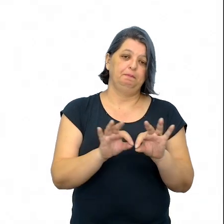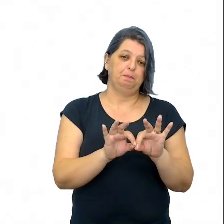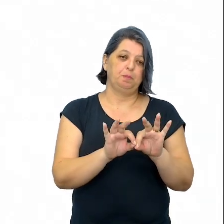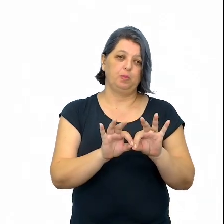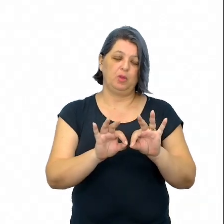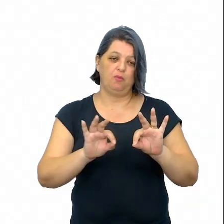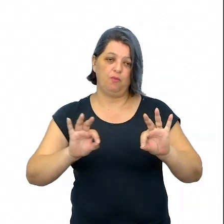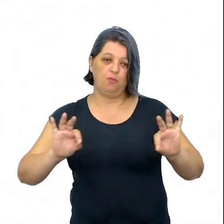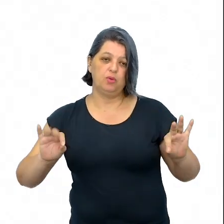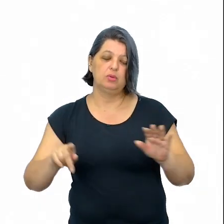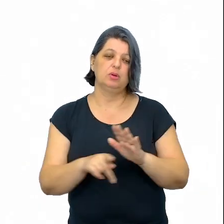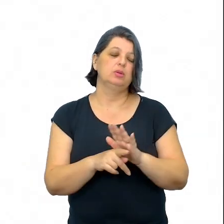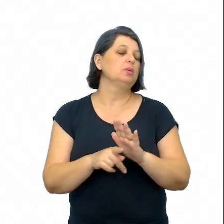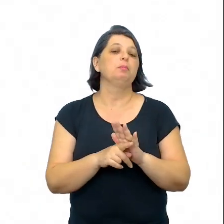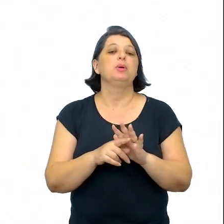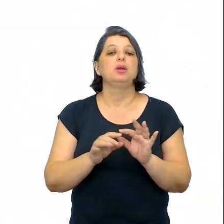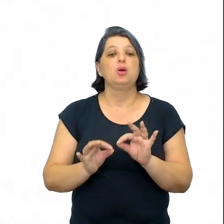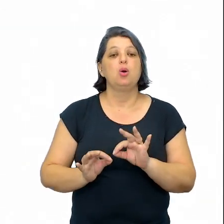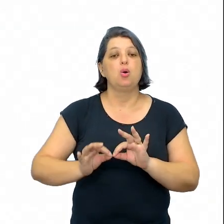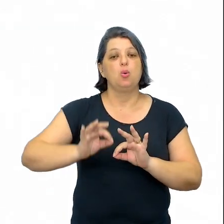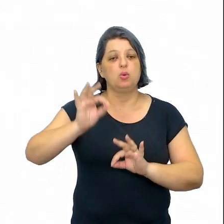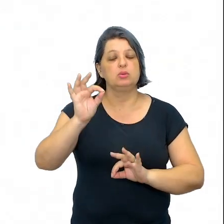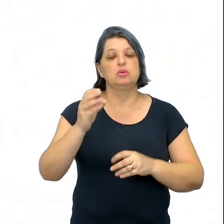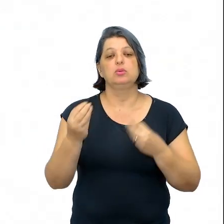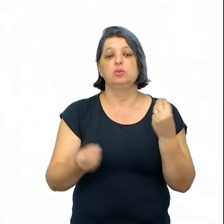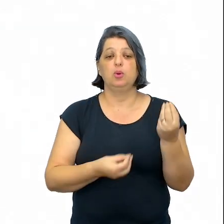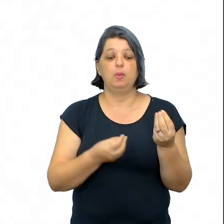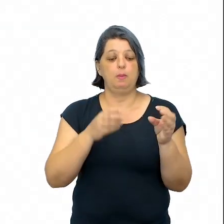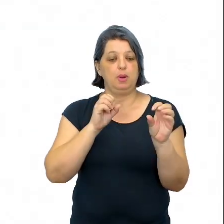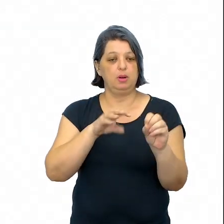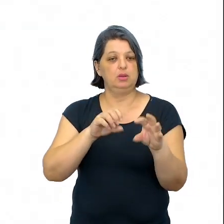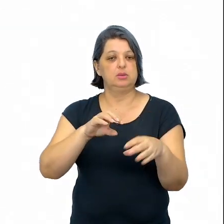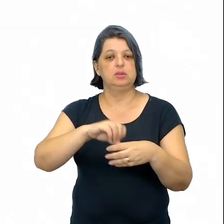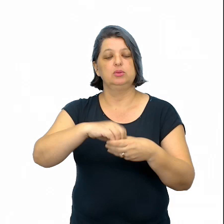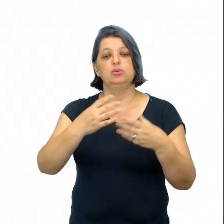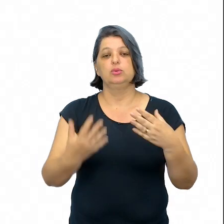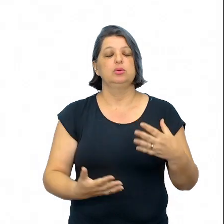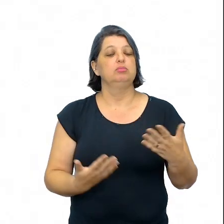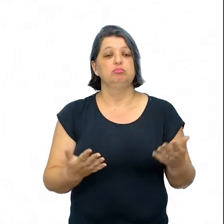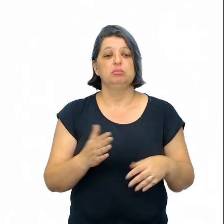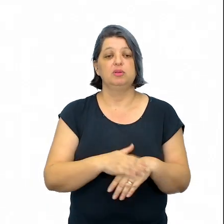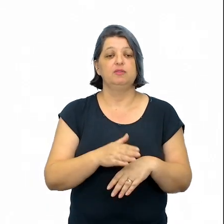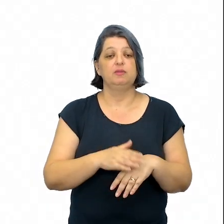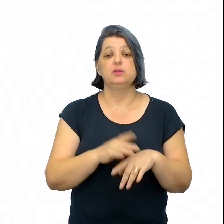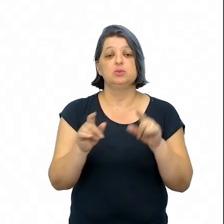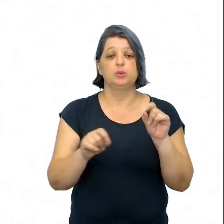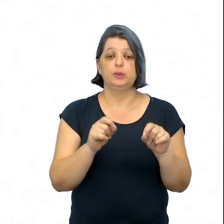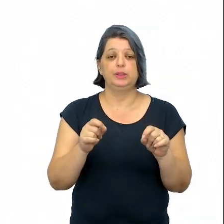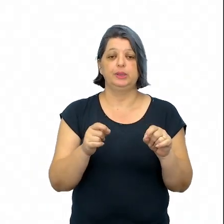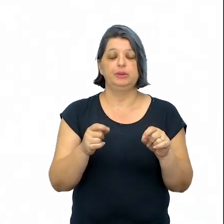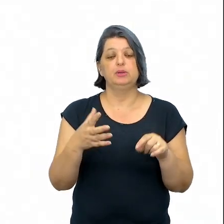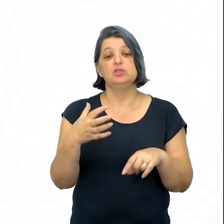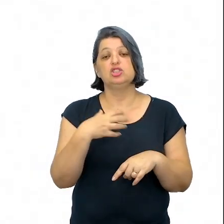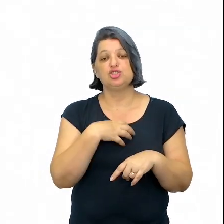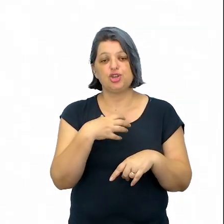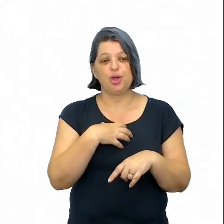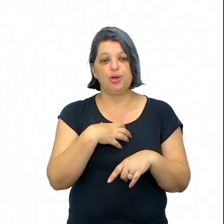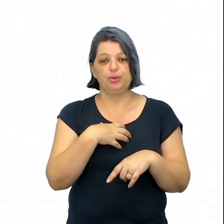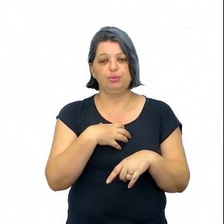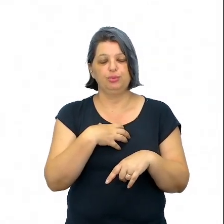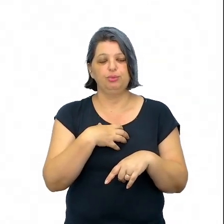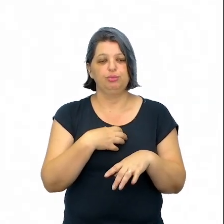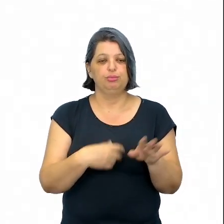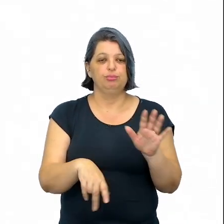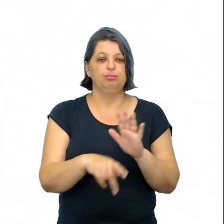forma horizontal. E conhecimento do conteúdo e ensino. O que ele tem que fazer? Qual tipo de forma, como que torna